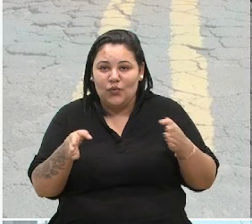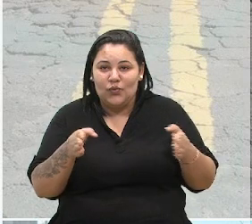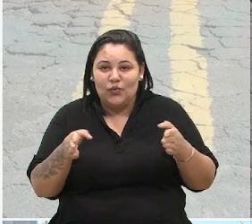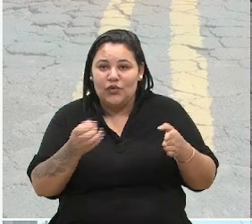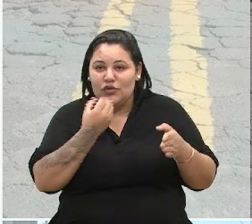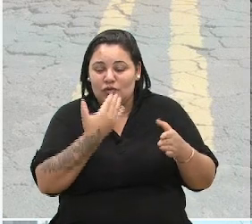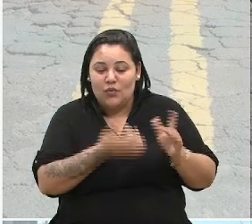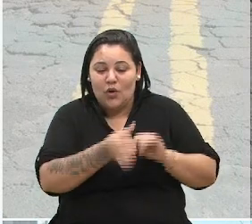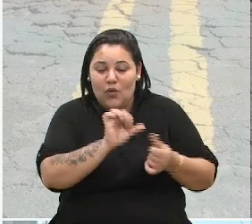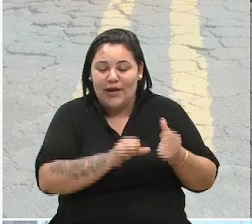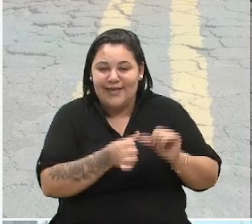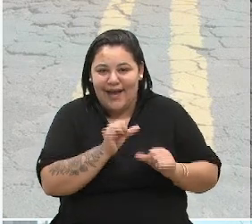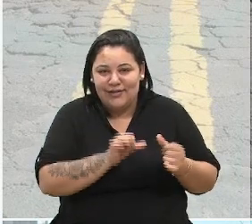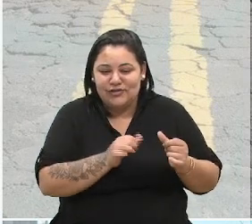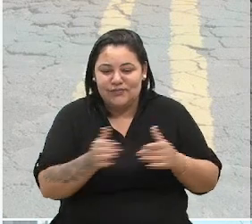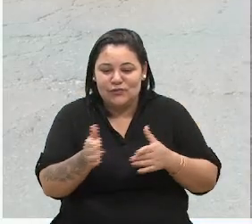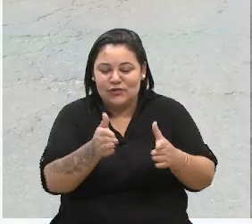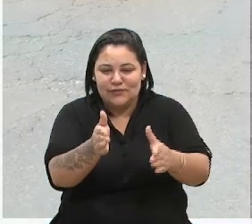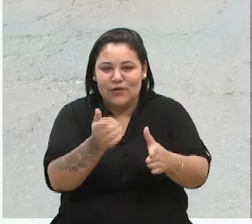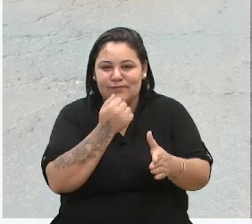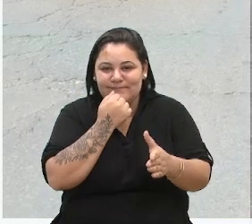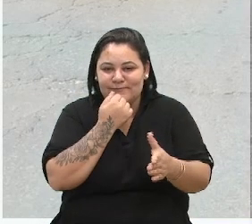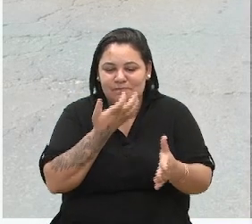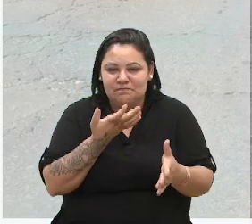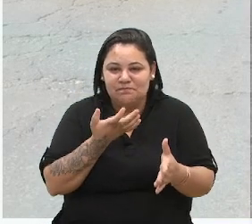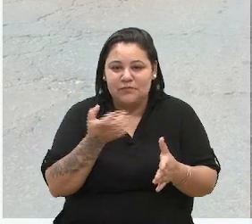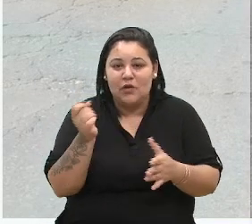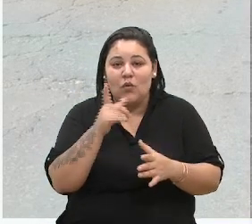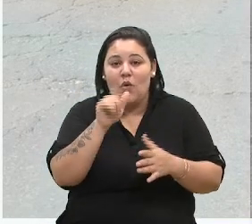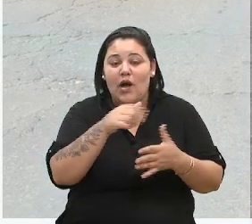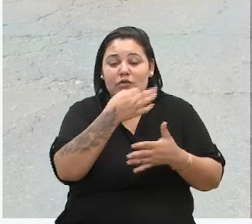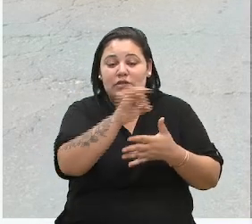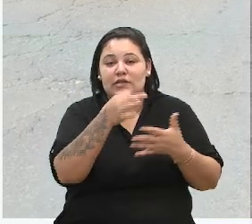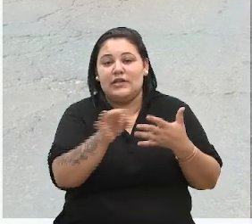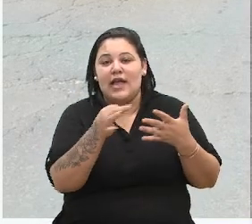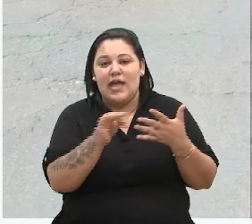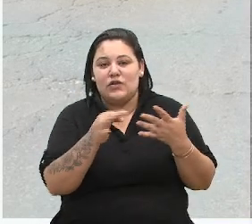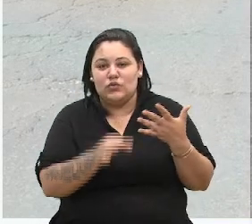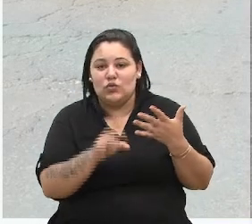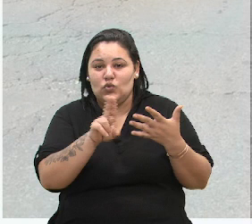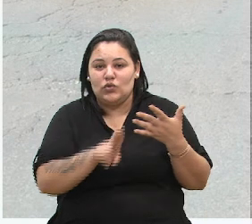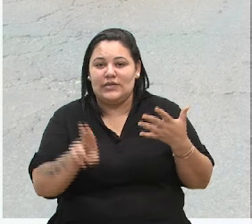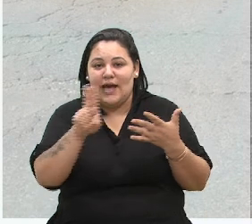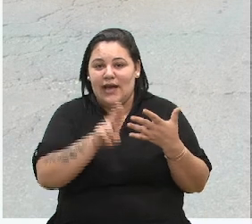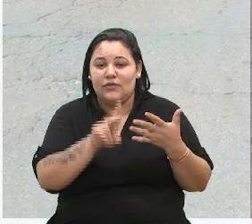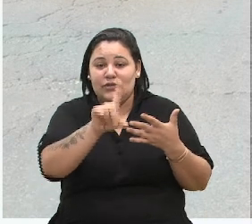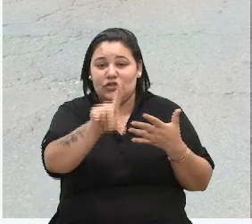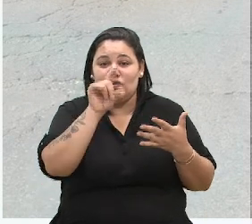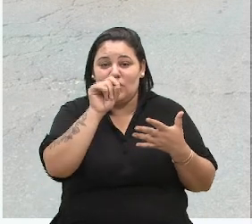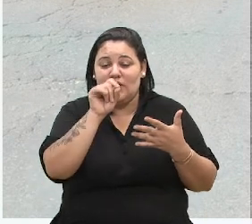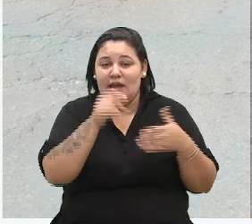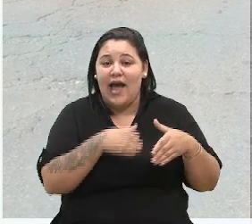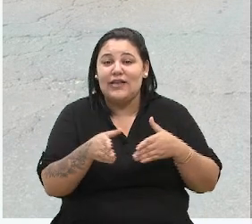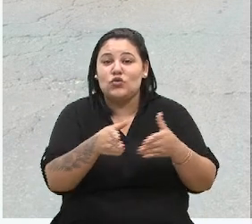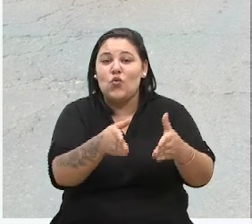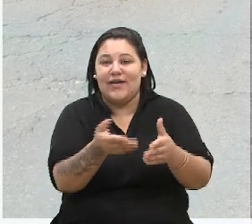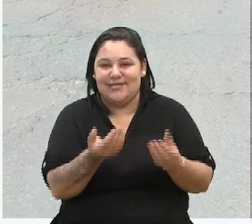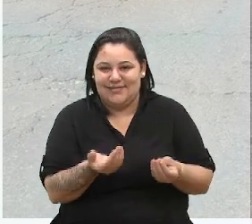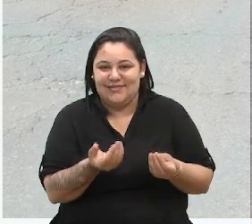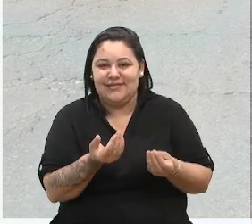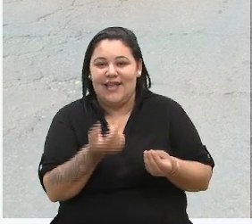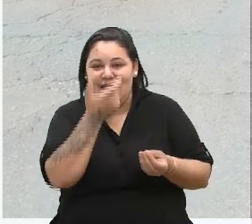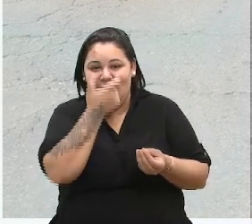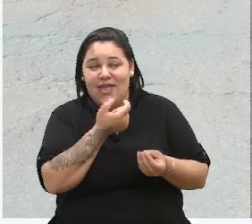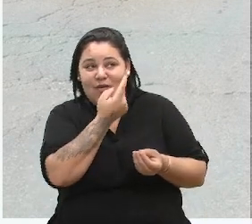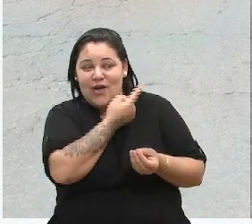do asfalto em si. E quais foram os critérios utilizados para a seleção das vias? Acho que aqui é importante, né, a gente